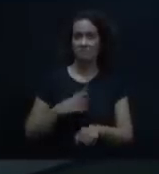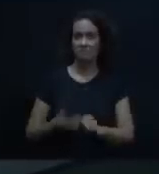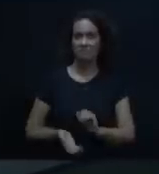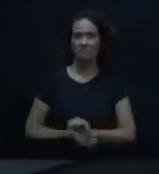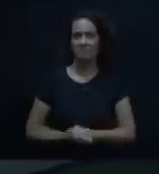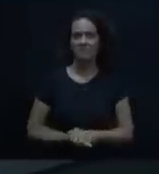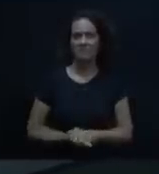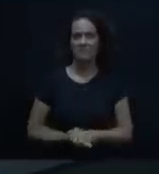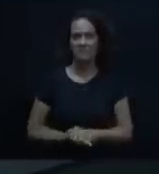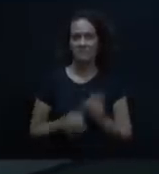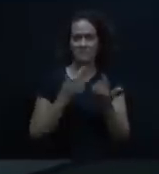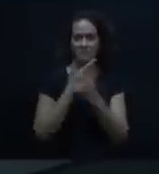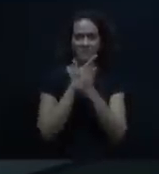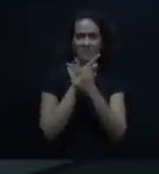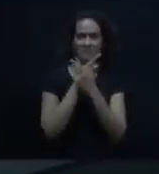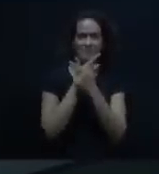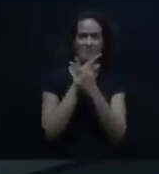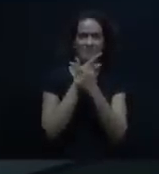Quando o água...